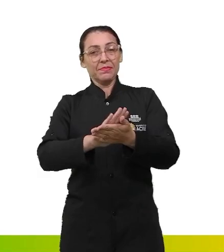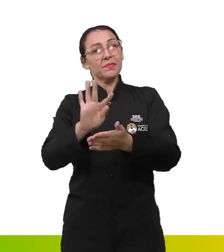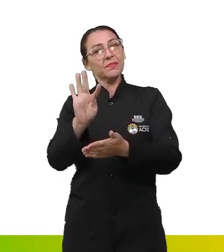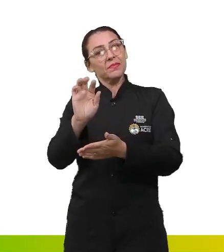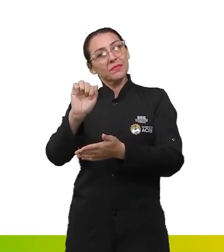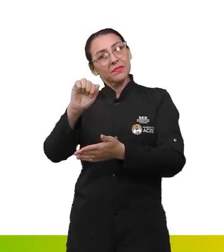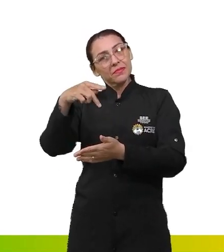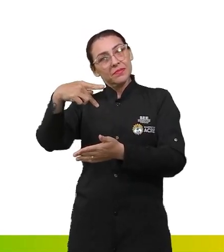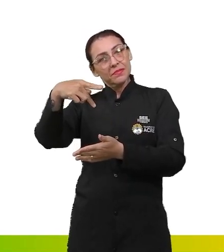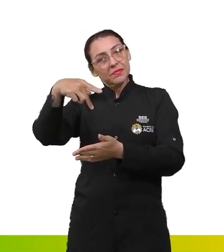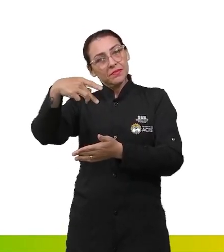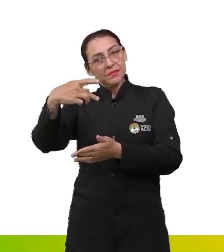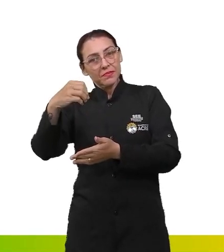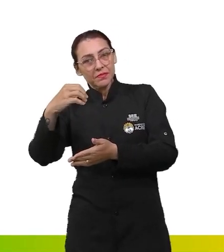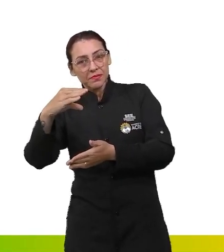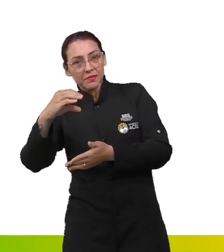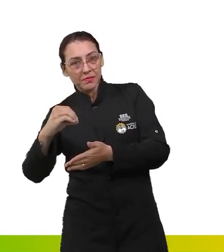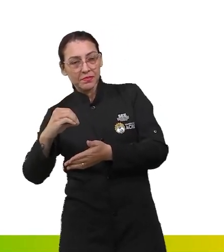me gusta.